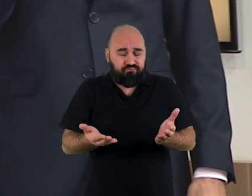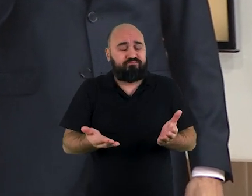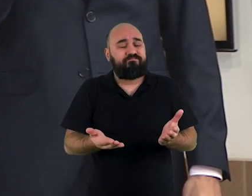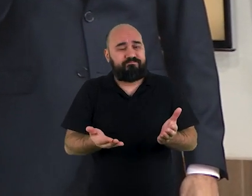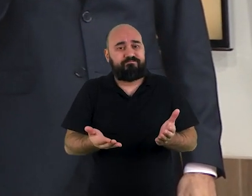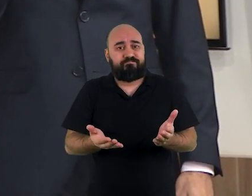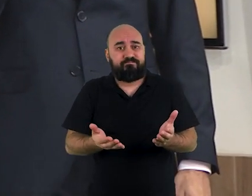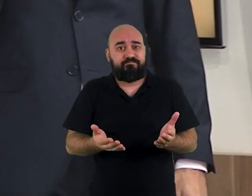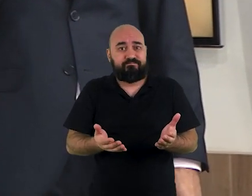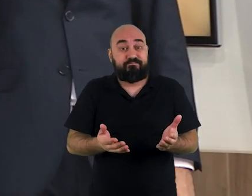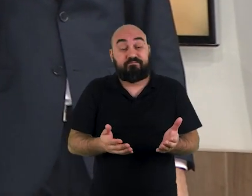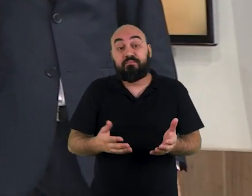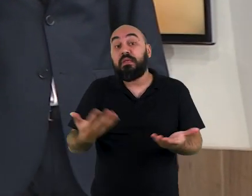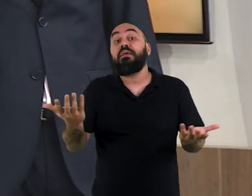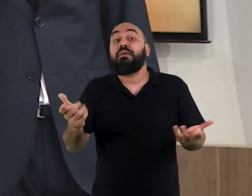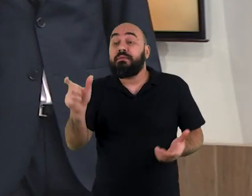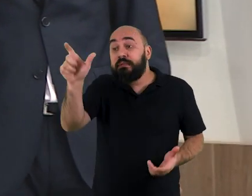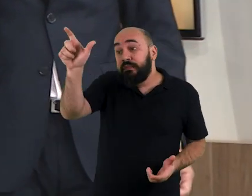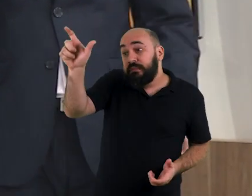agora